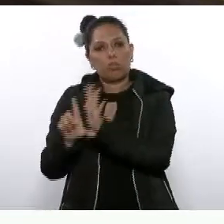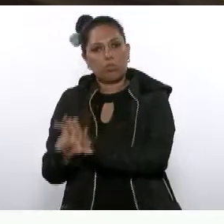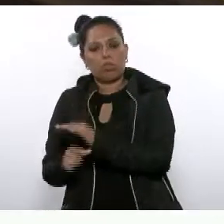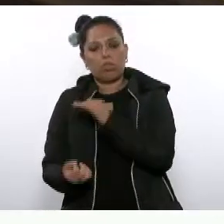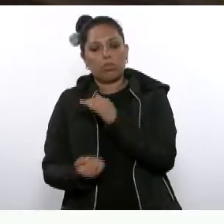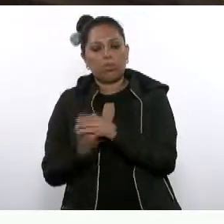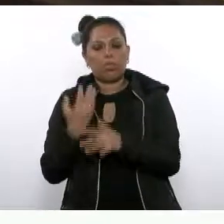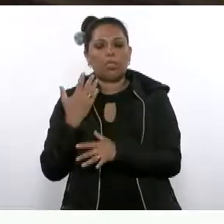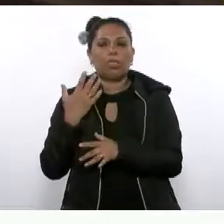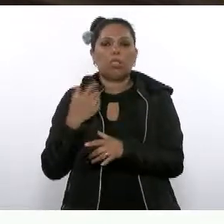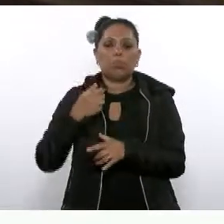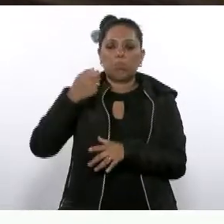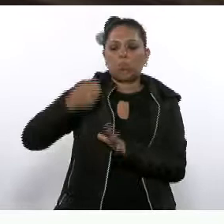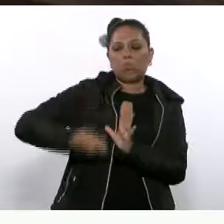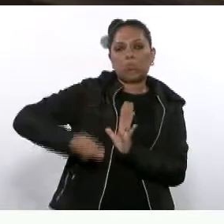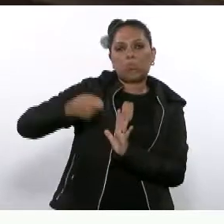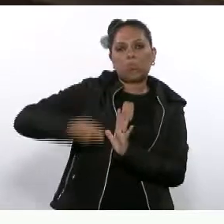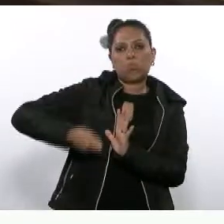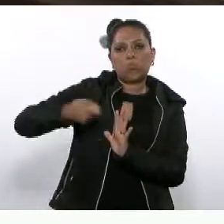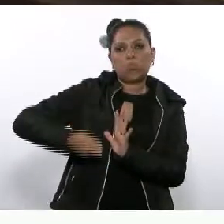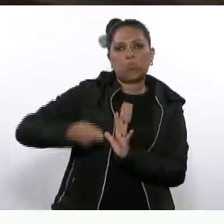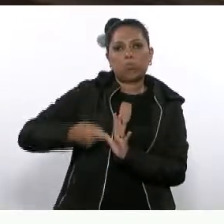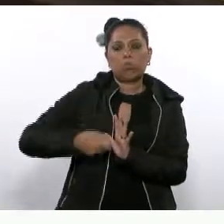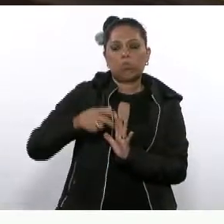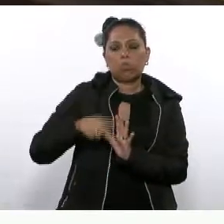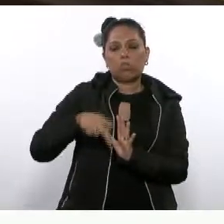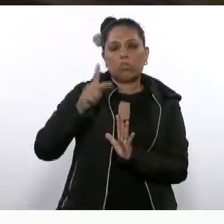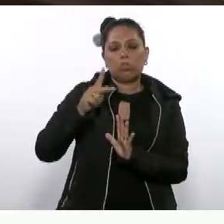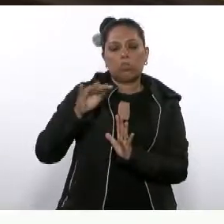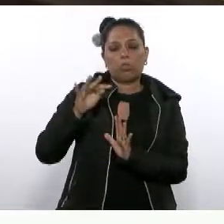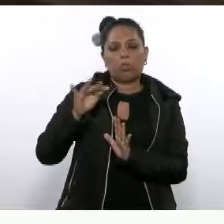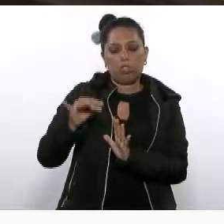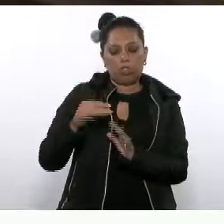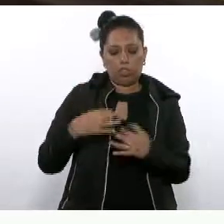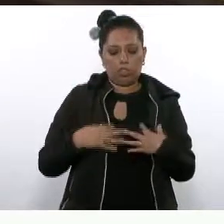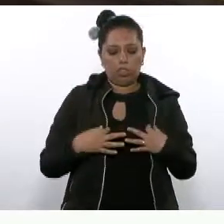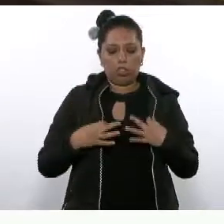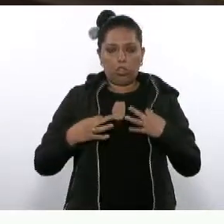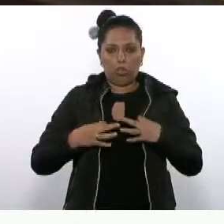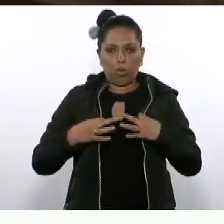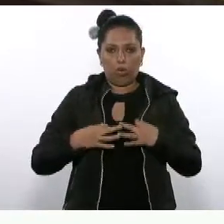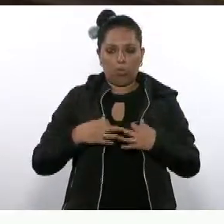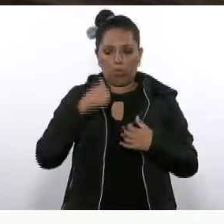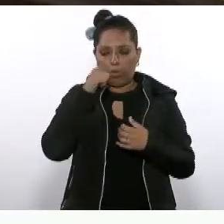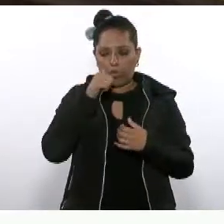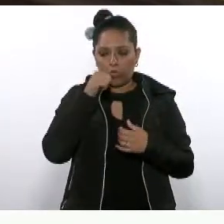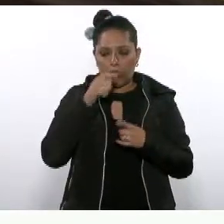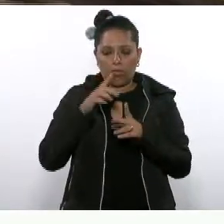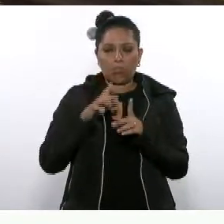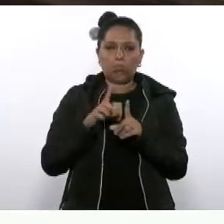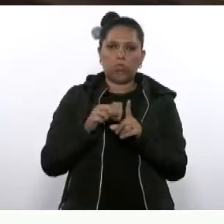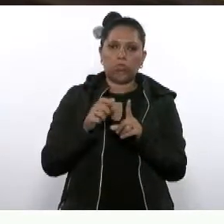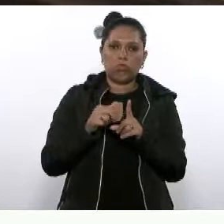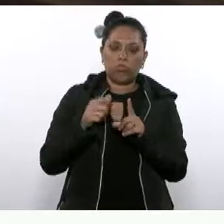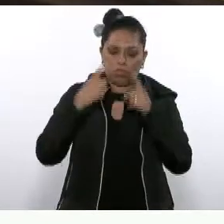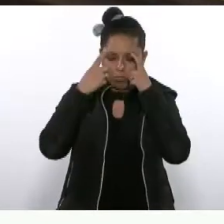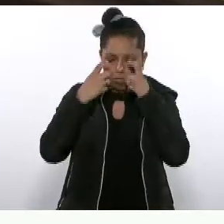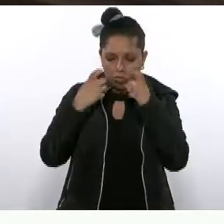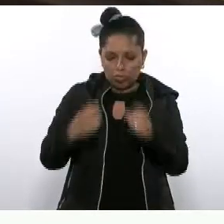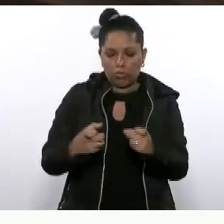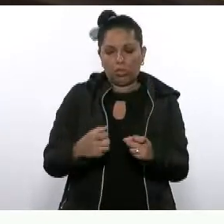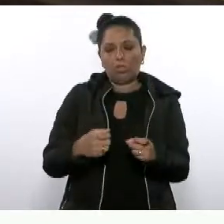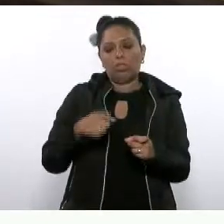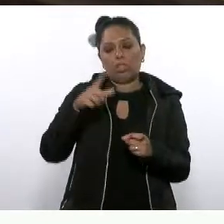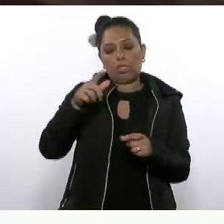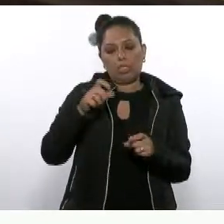crie a obrigatoriedade de um kit de vestuário para as mulheres vítimas de violência, sobretudo